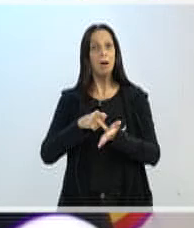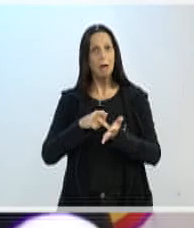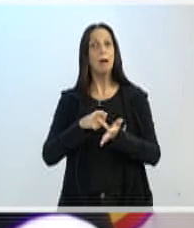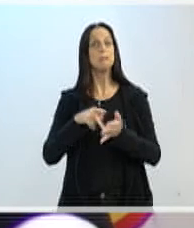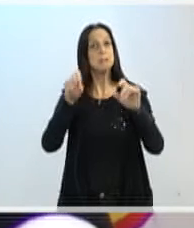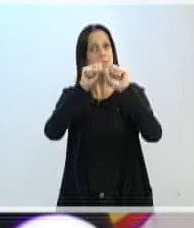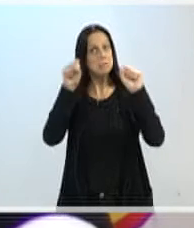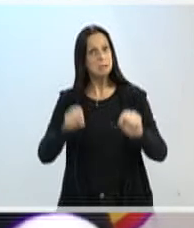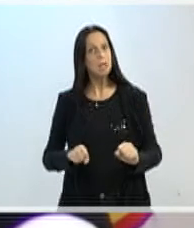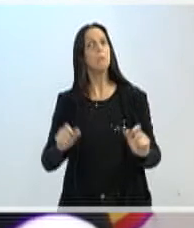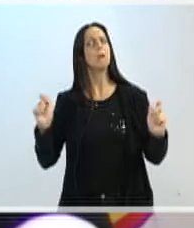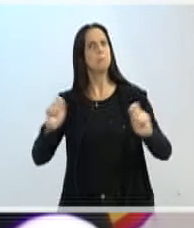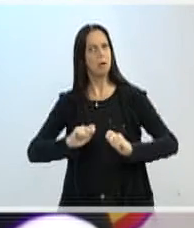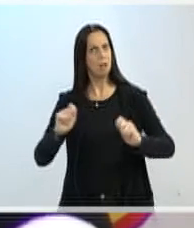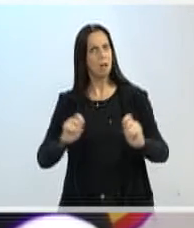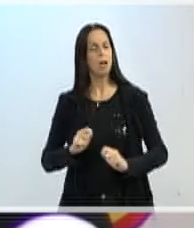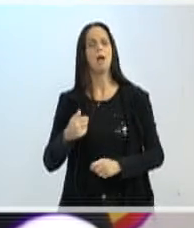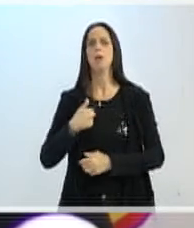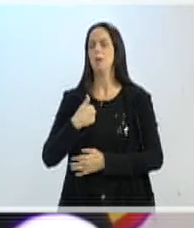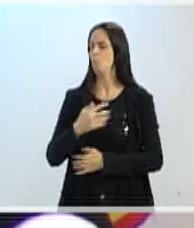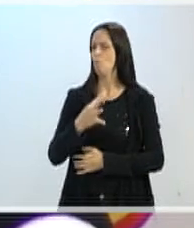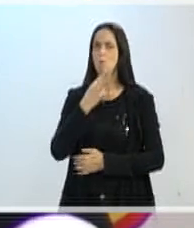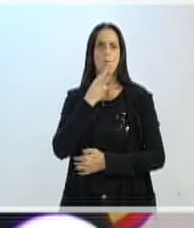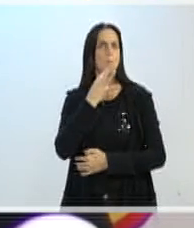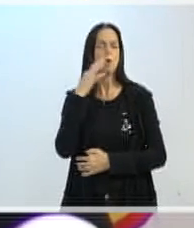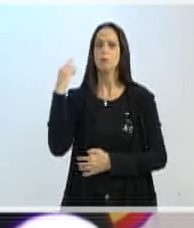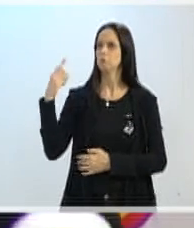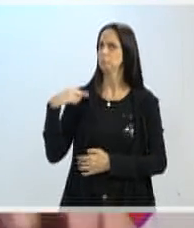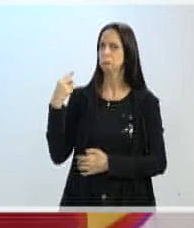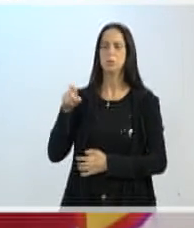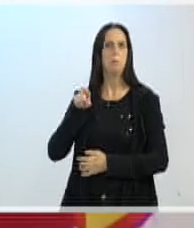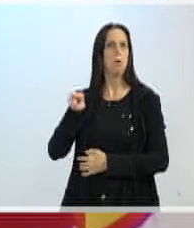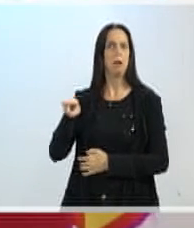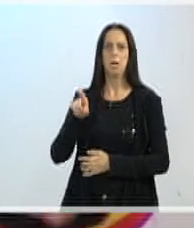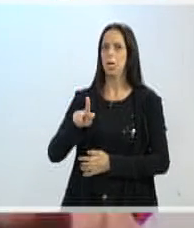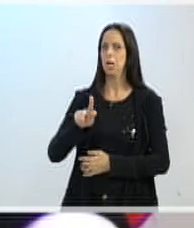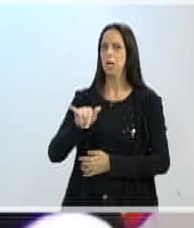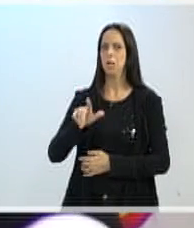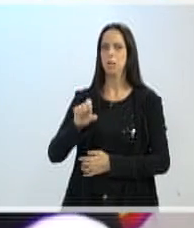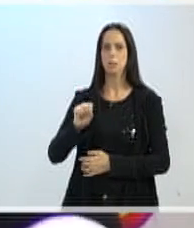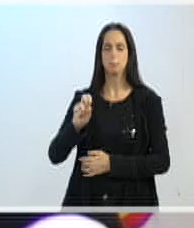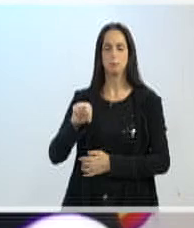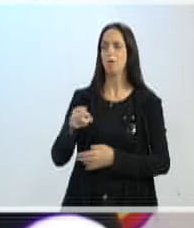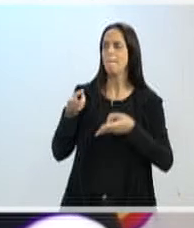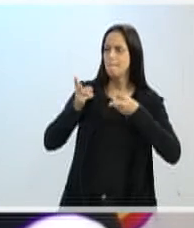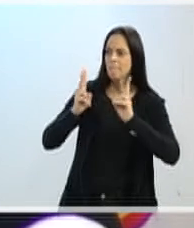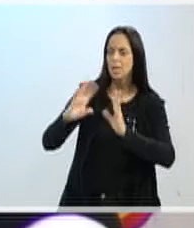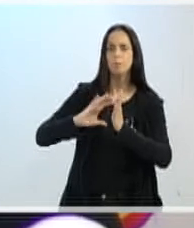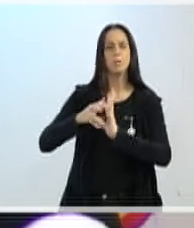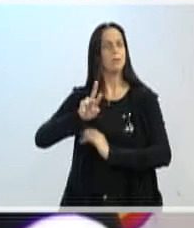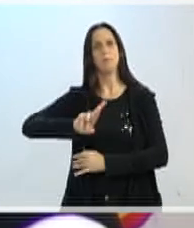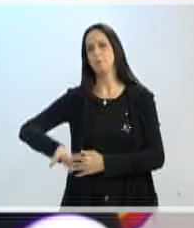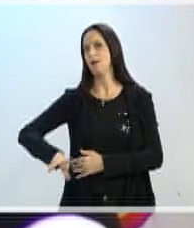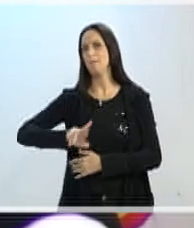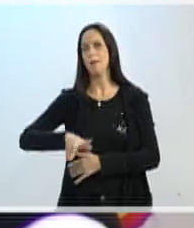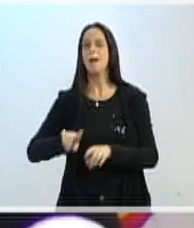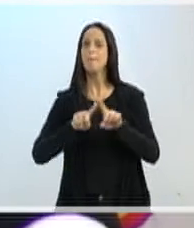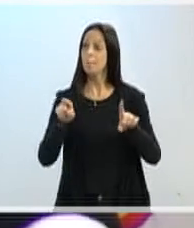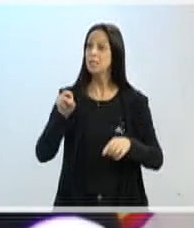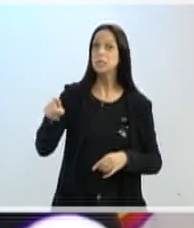nem mesmo conhecer o deputado Gilson Marques ou pertencer ao partido do deputado Gilson Marques,